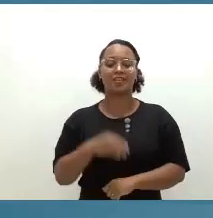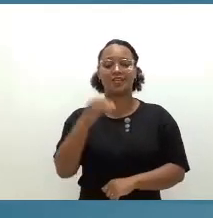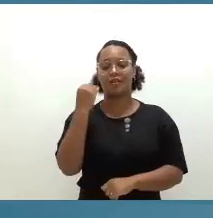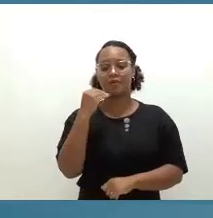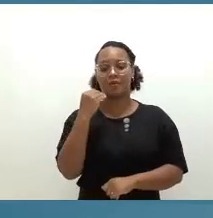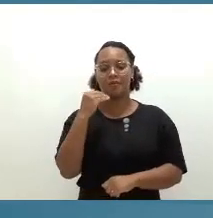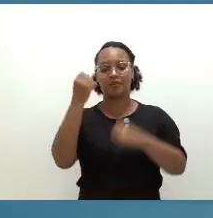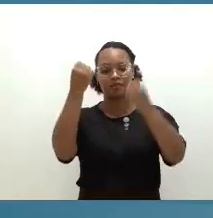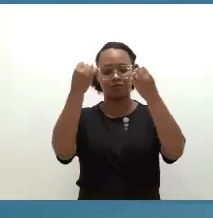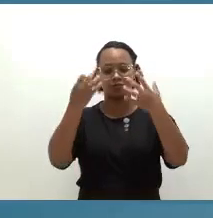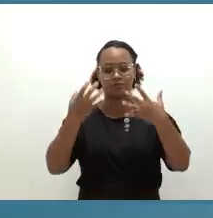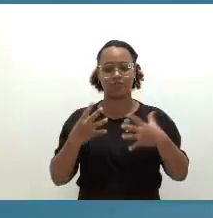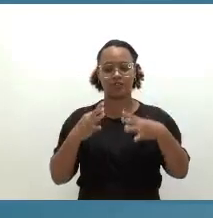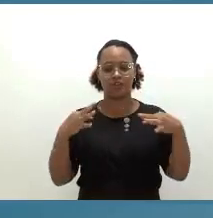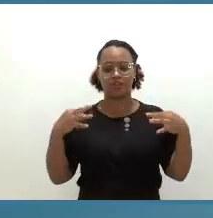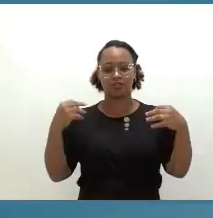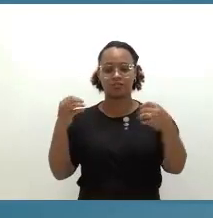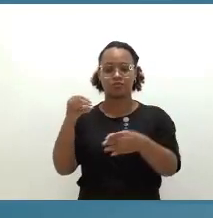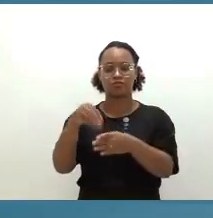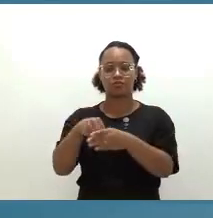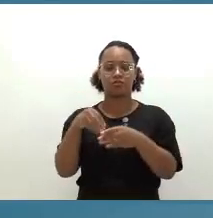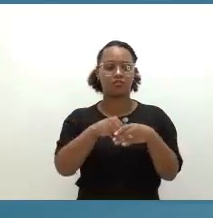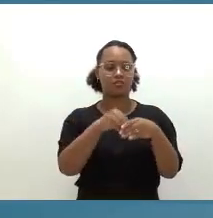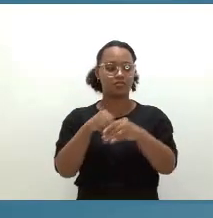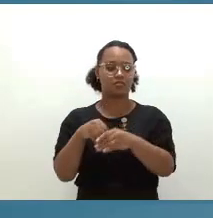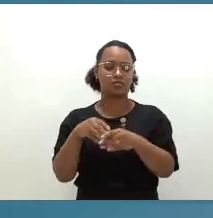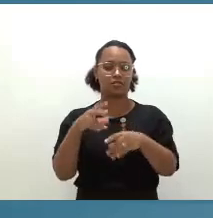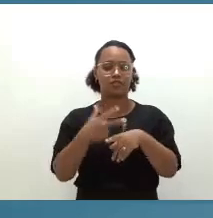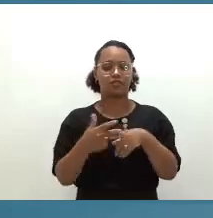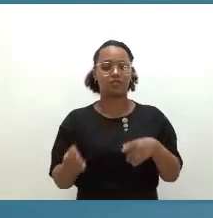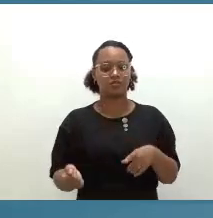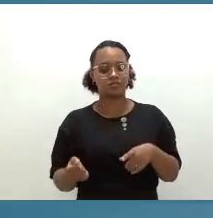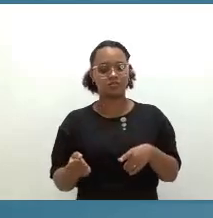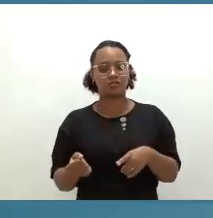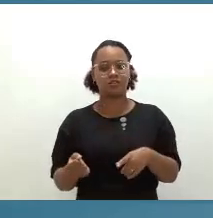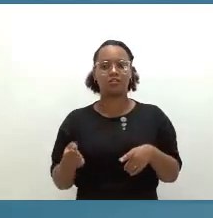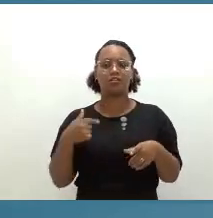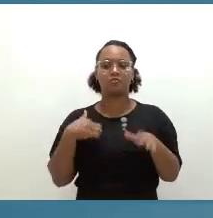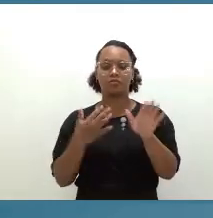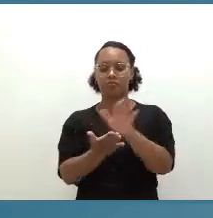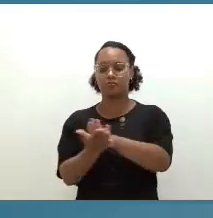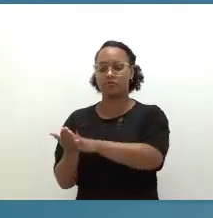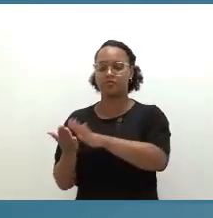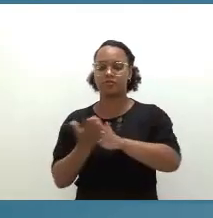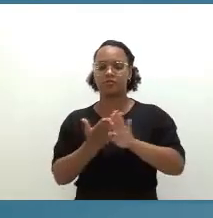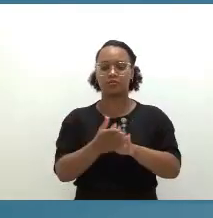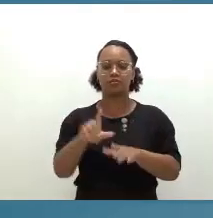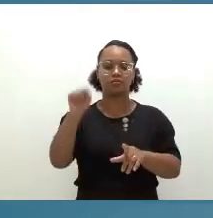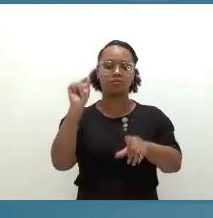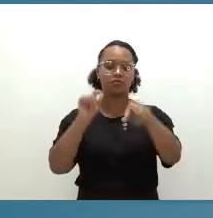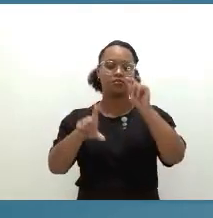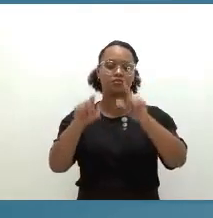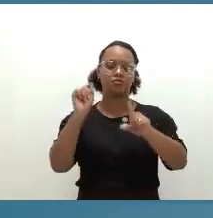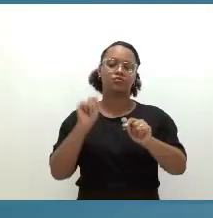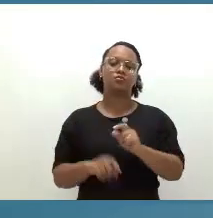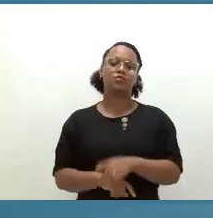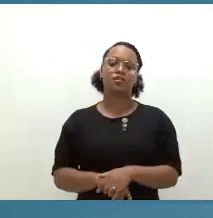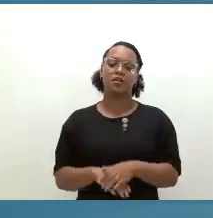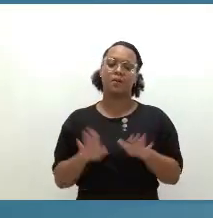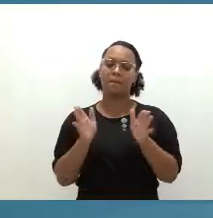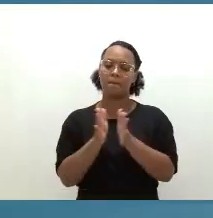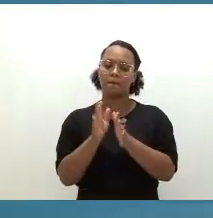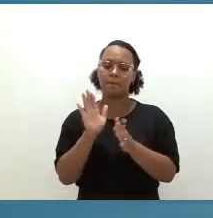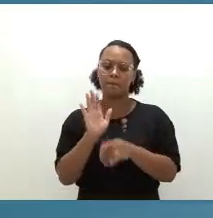os aclamados as minhas congratulações pela escolha. Mas, acima de tudo, a gente precisa